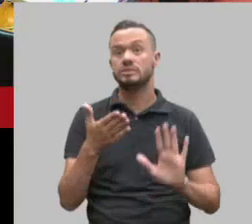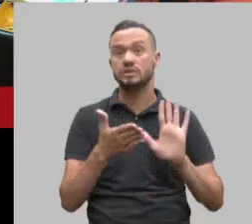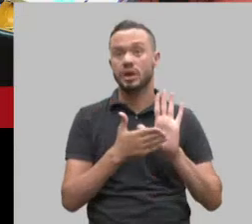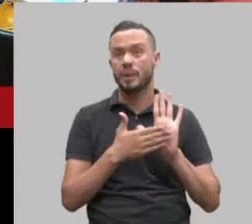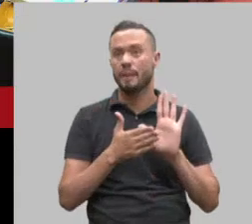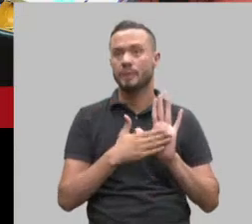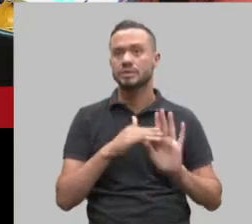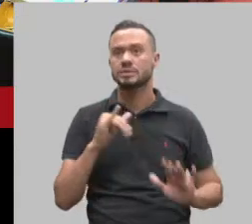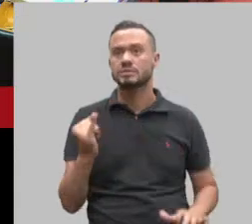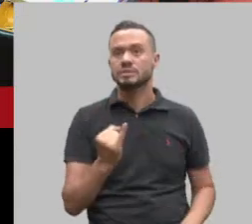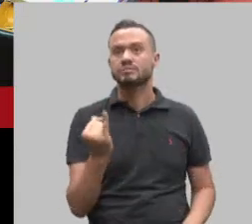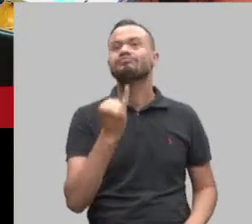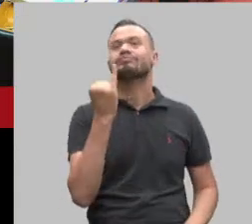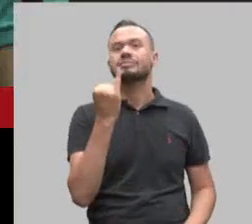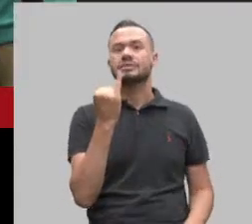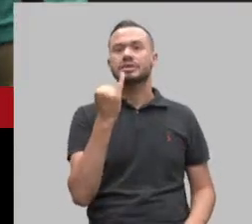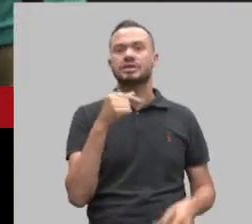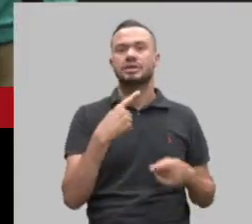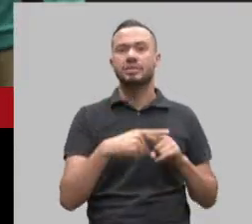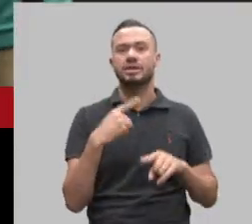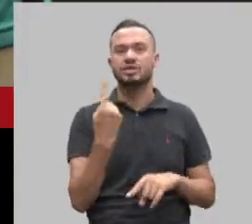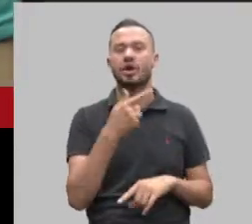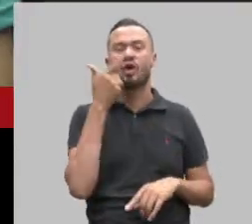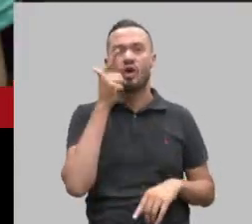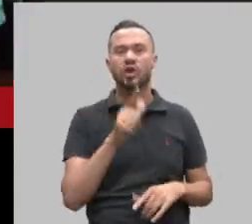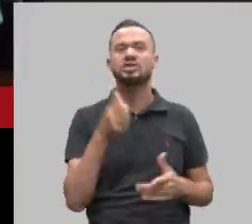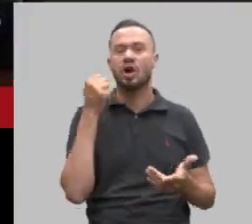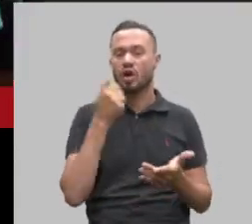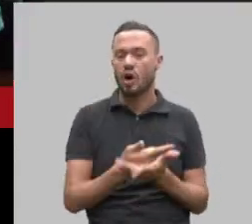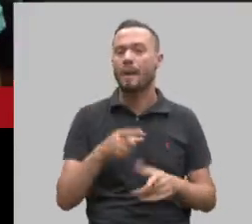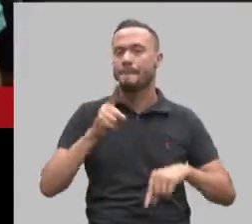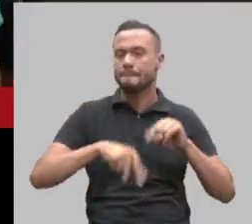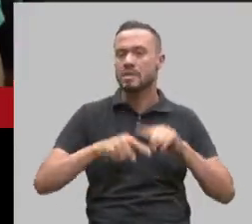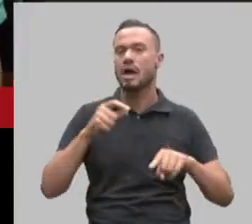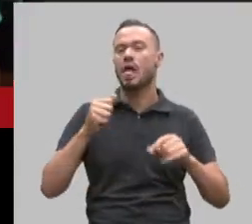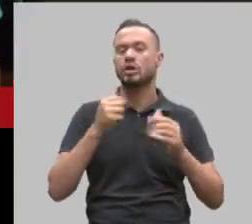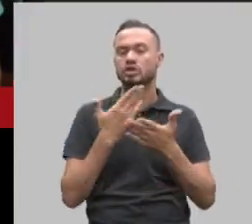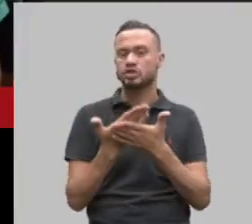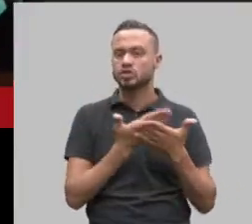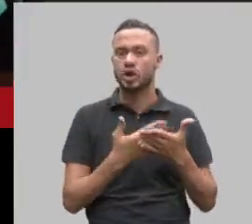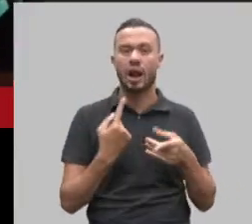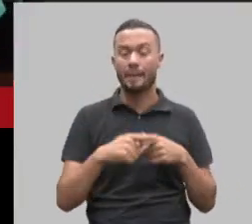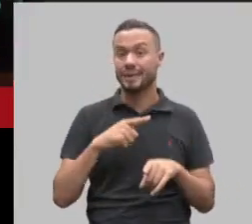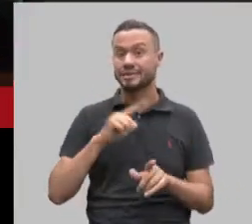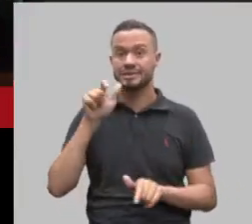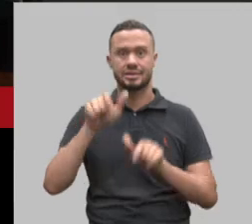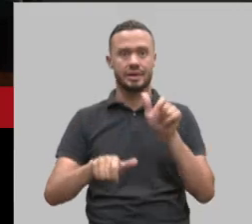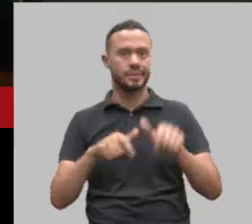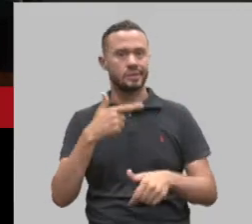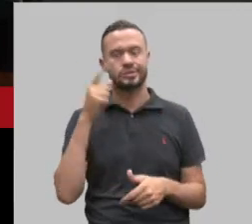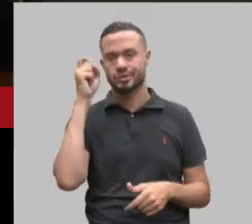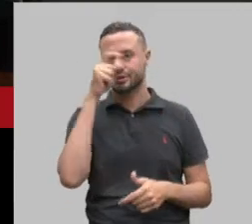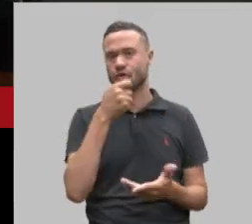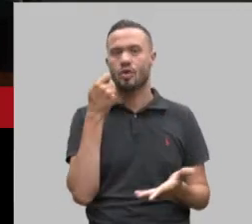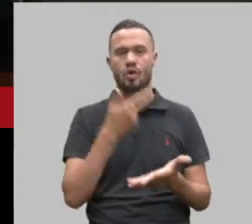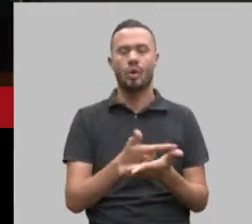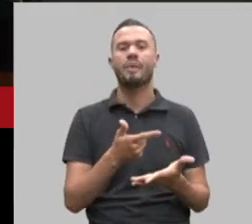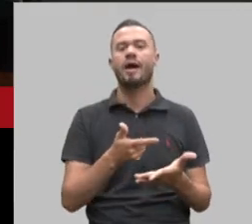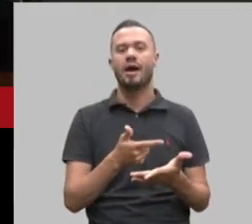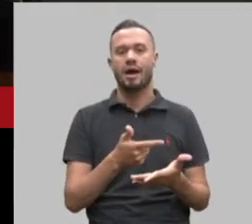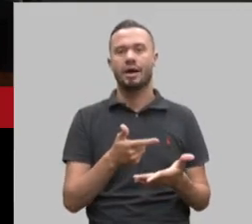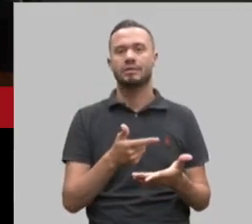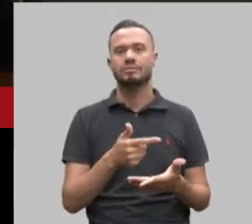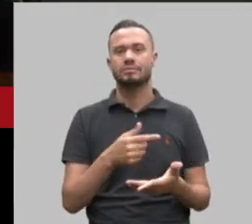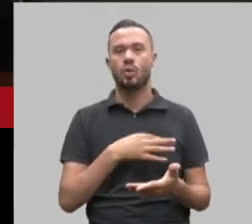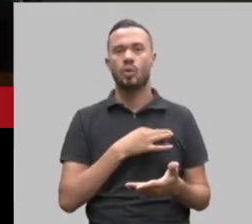importante a gente consegue comprar os materiais escolares mas ainda sim tem pessoas que é difícil comprar os materiais e uniformes escolares ainda